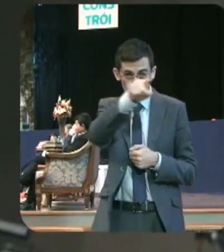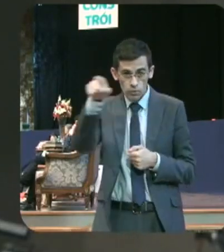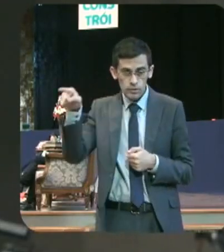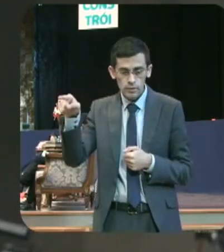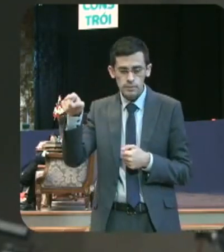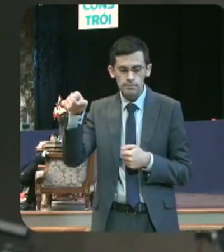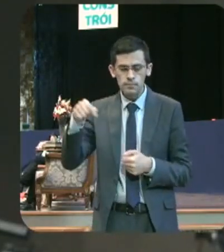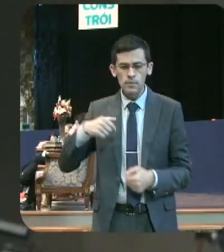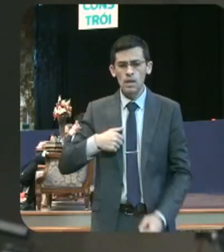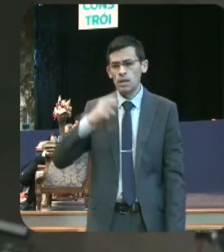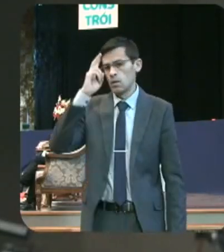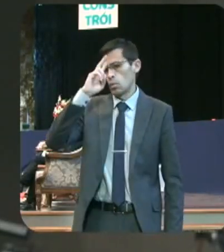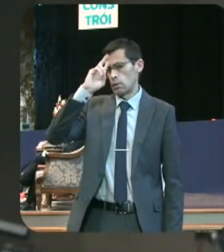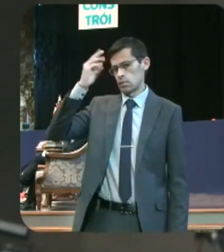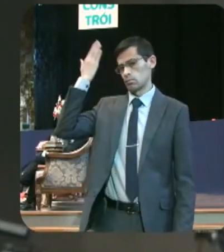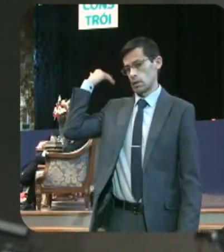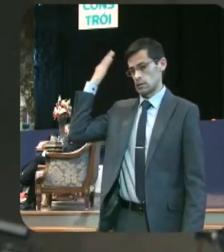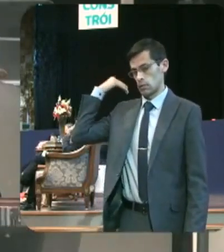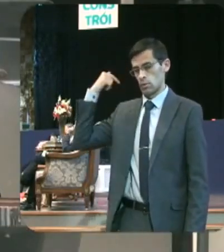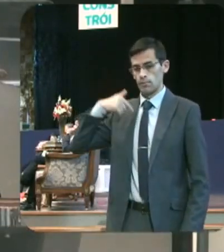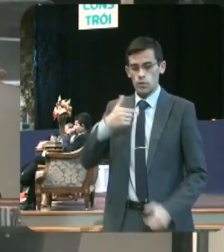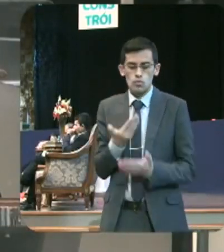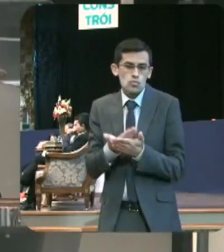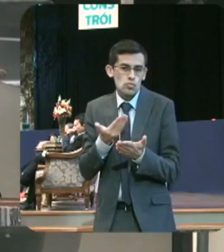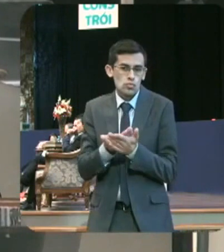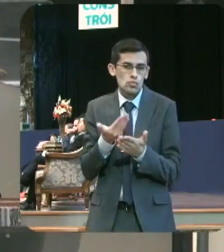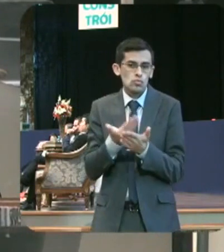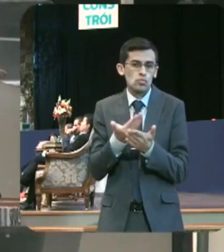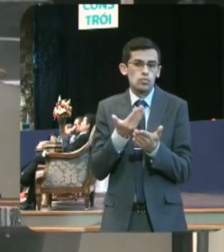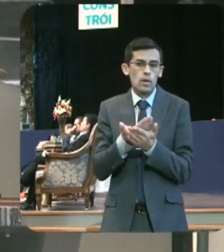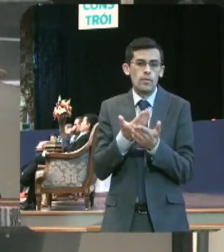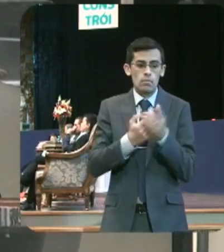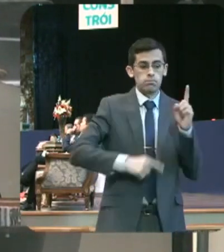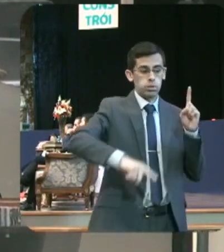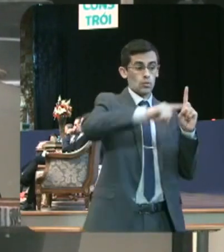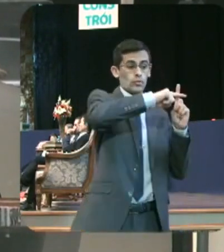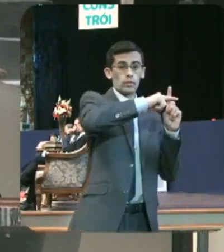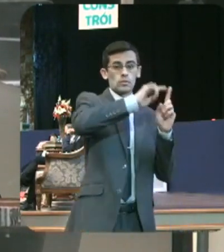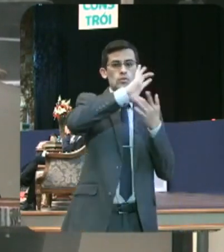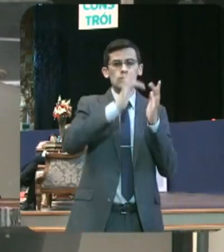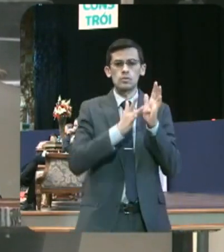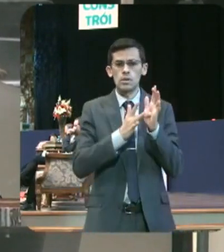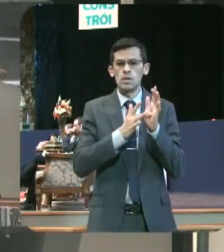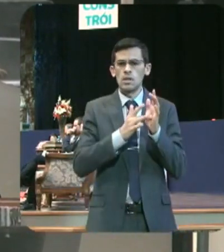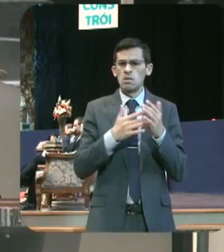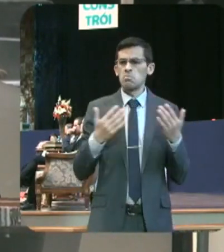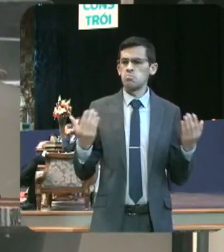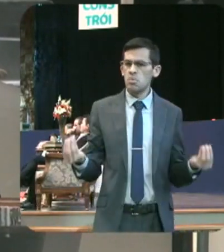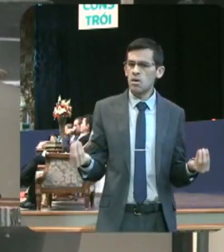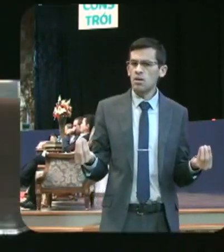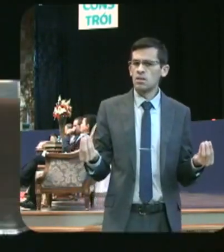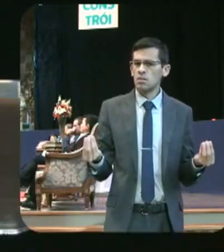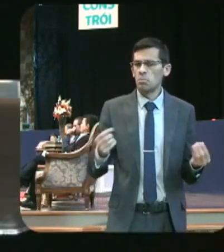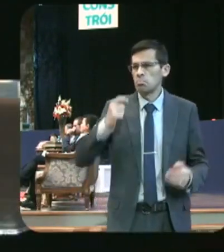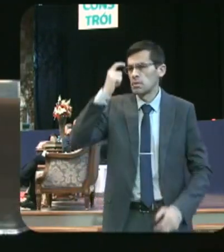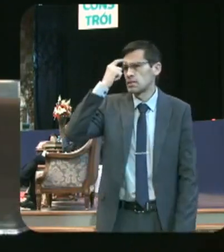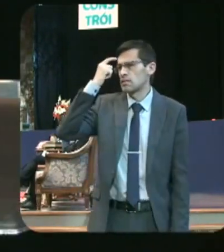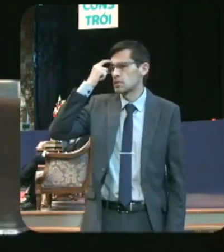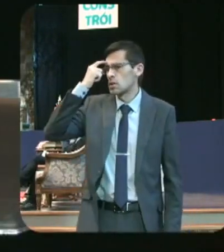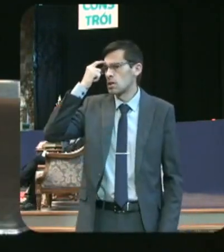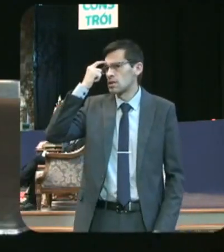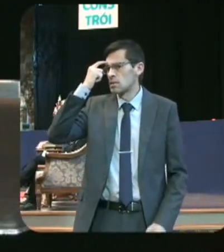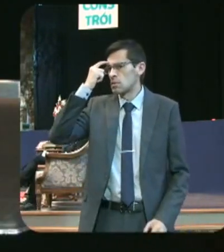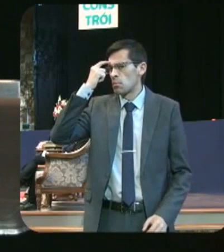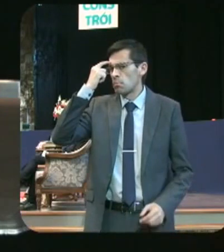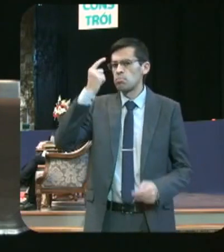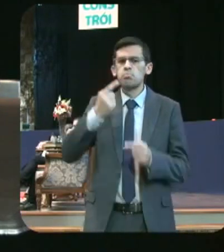Eu me lembro quando garoto, né, quando eu estudava sobre a crucificação, dizia assim: será que não tinha outro jeito de Deus resolver o